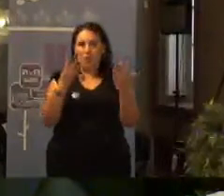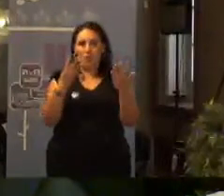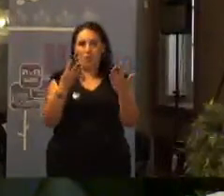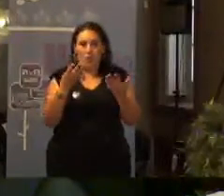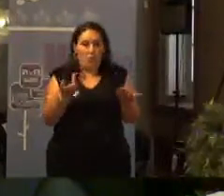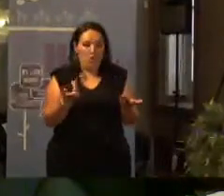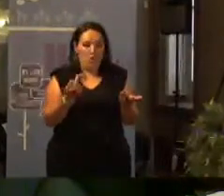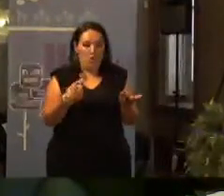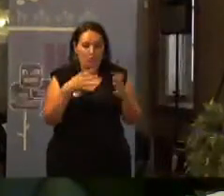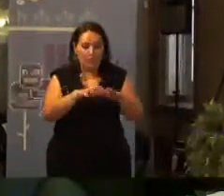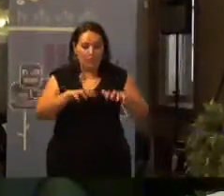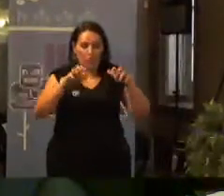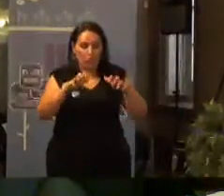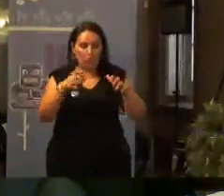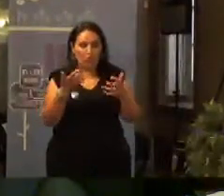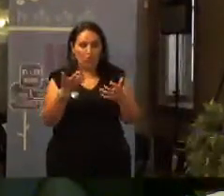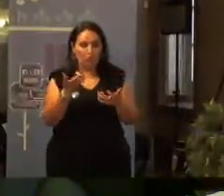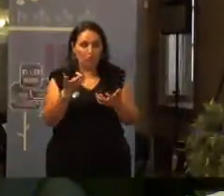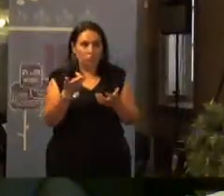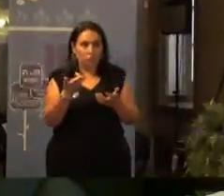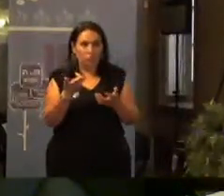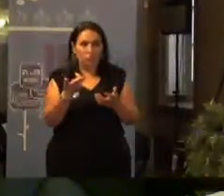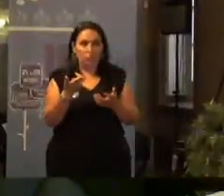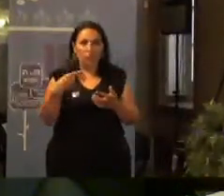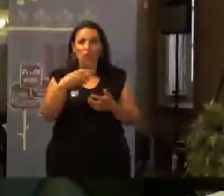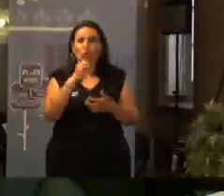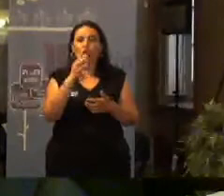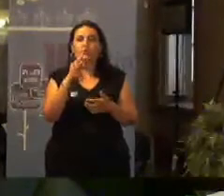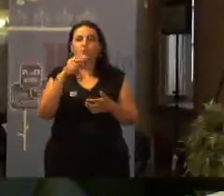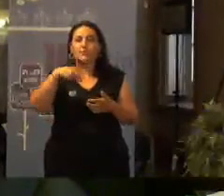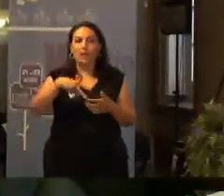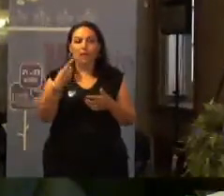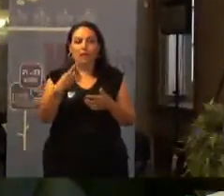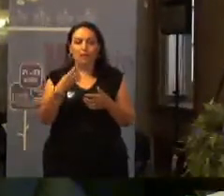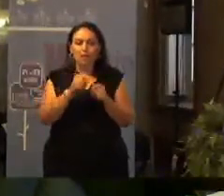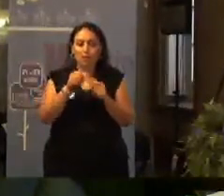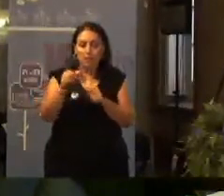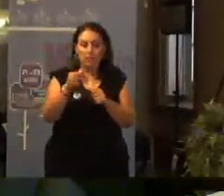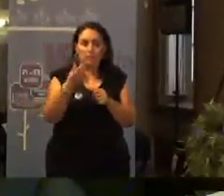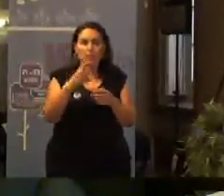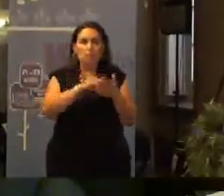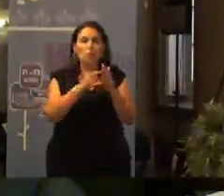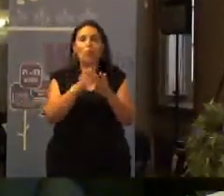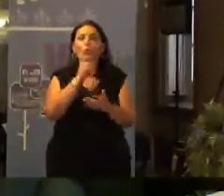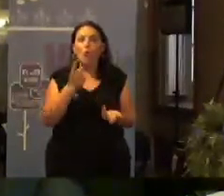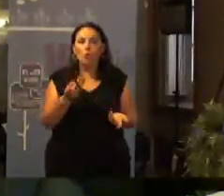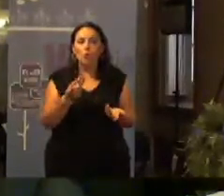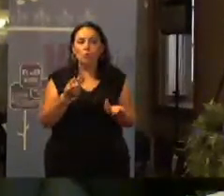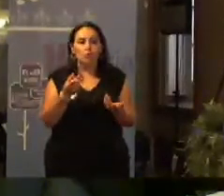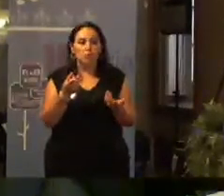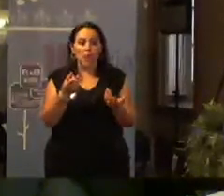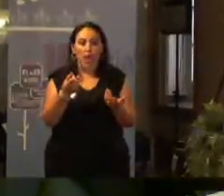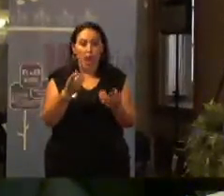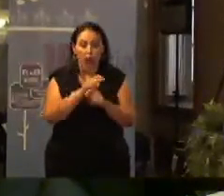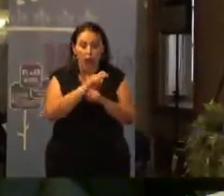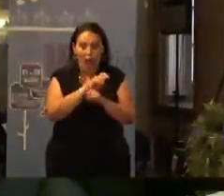no Congreso de Gotha, a partir da de Gotha, foi para diante e acabou como acabou na Guerra do 14, e está perfectamente